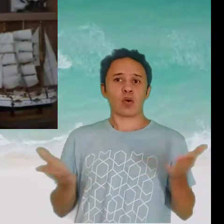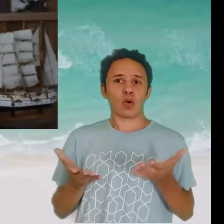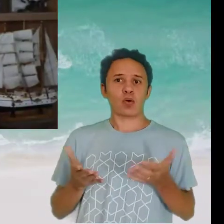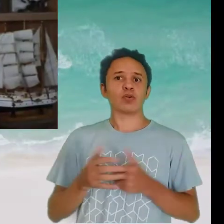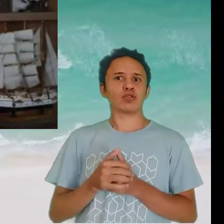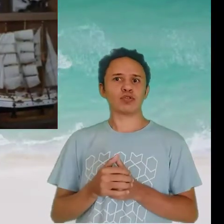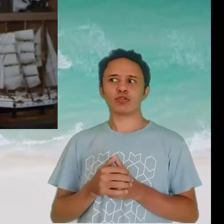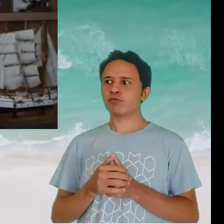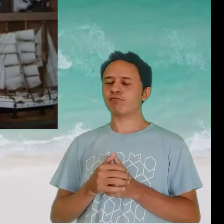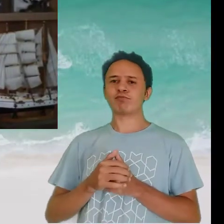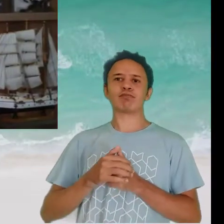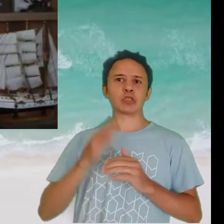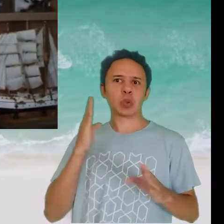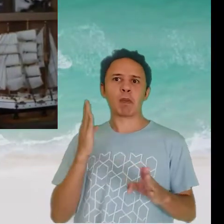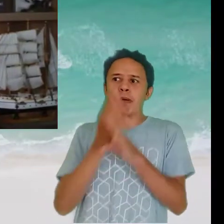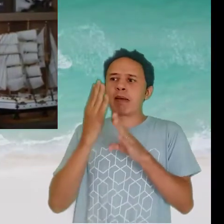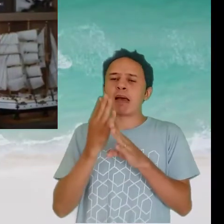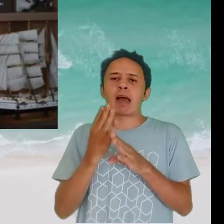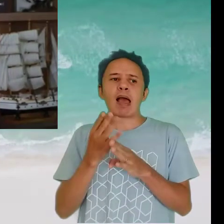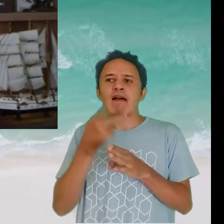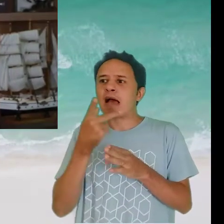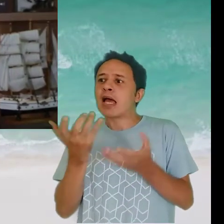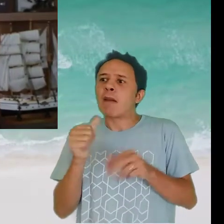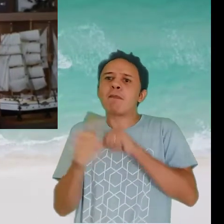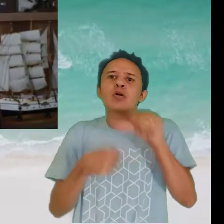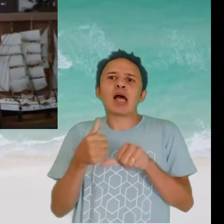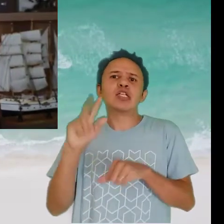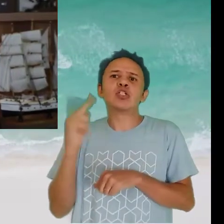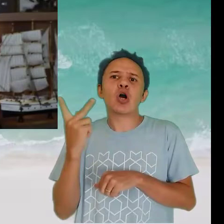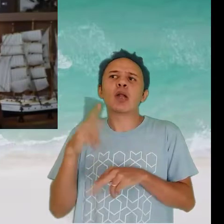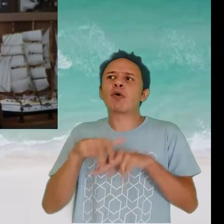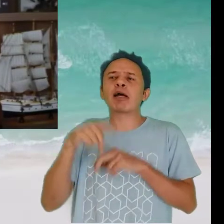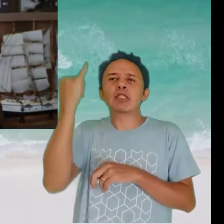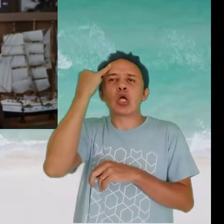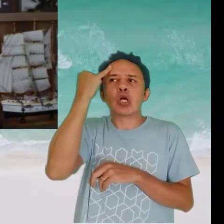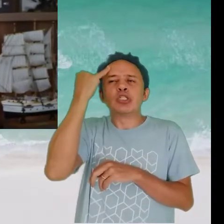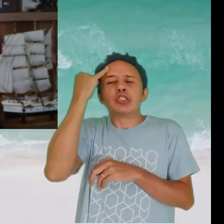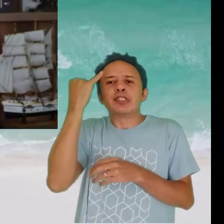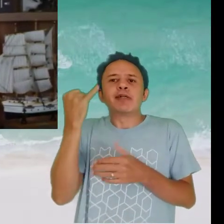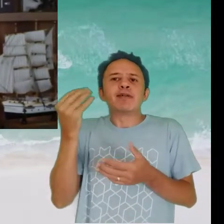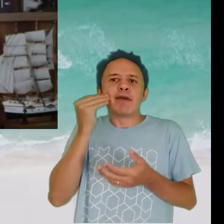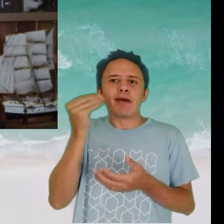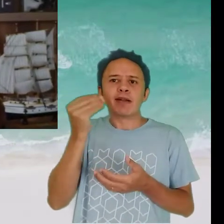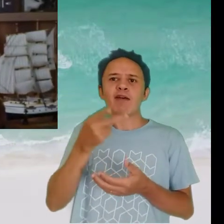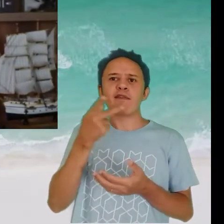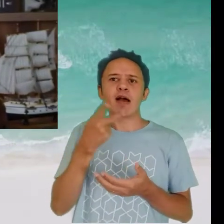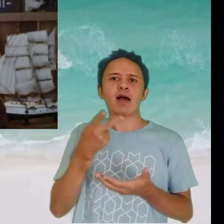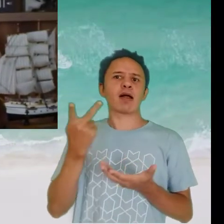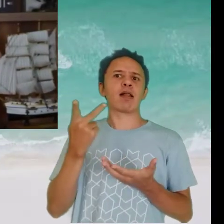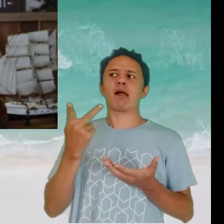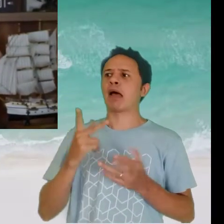Hoje, a grande era dos descobrimentos está sob ataque, mas não pela história, mas por ideologias que insistem em entrar em um